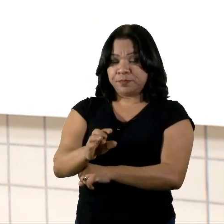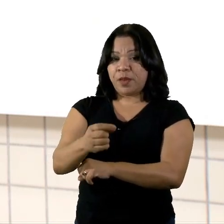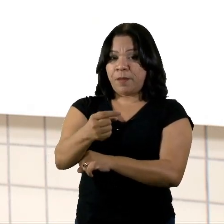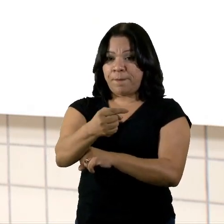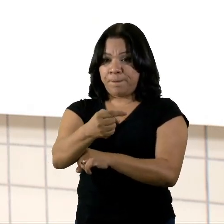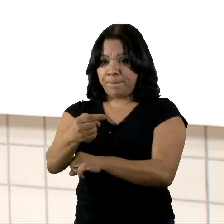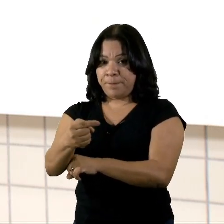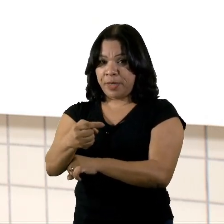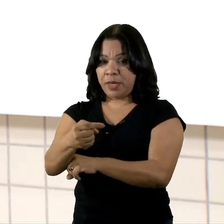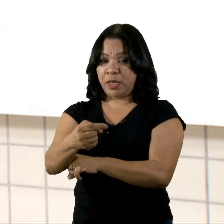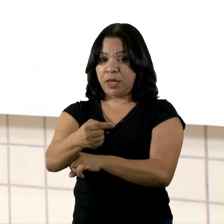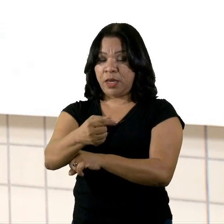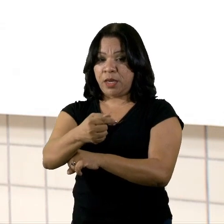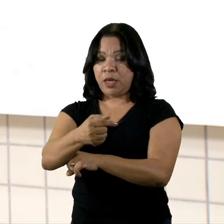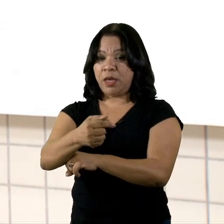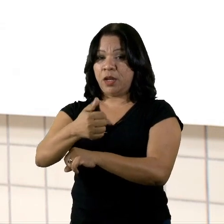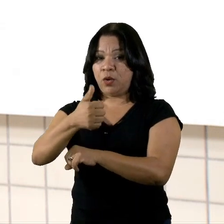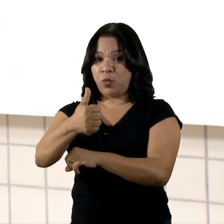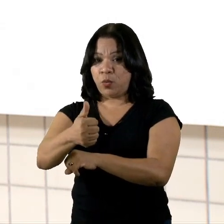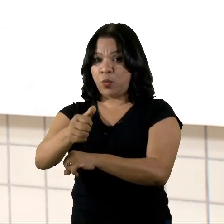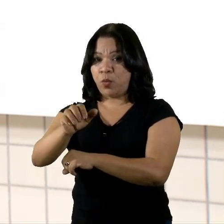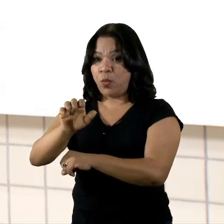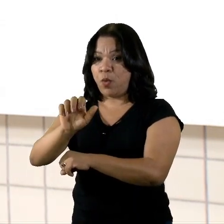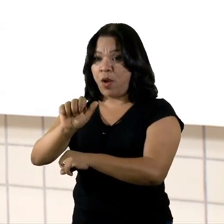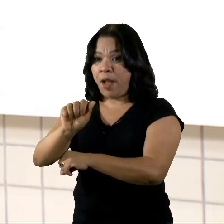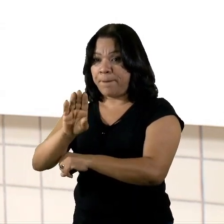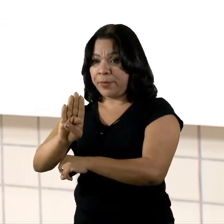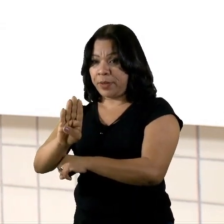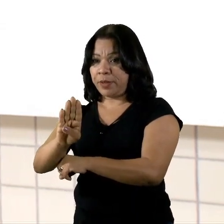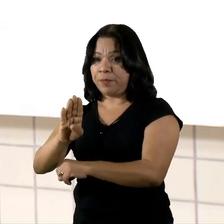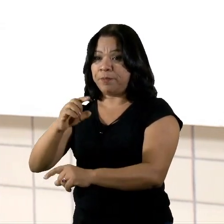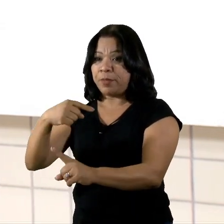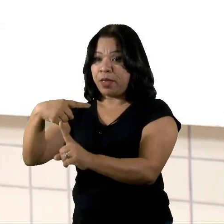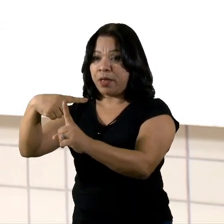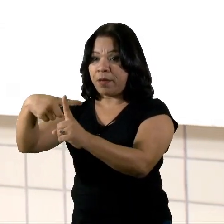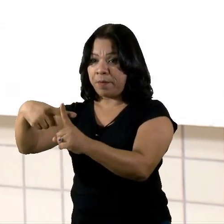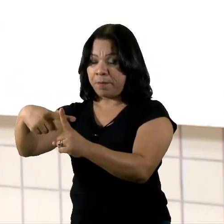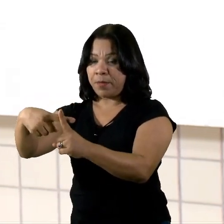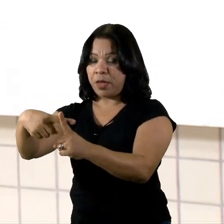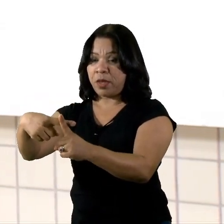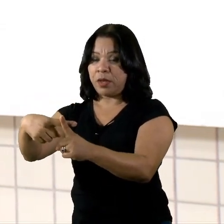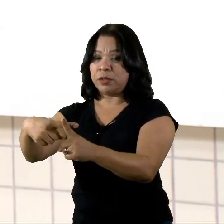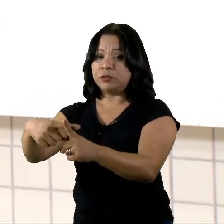menos 1AB e mais